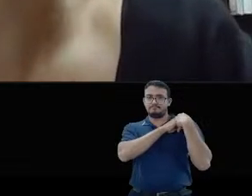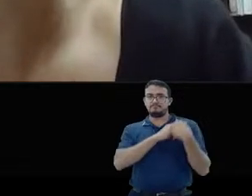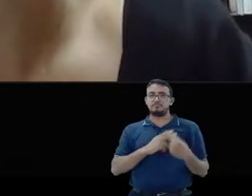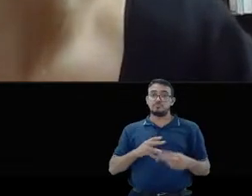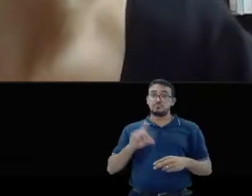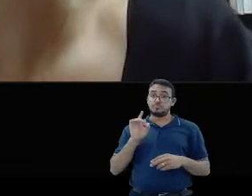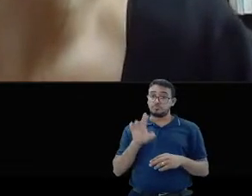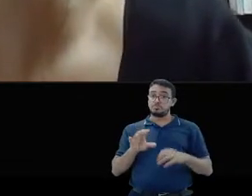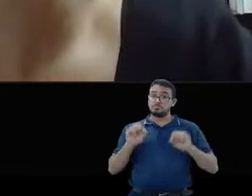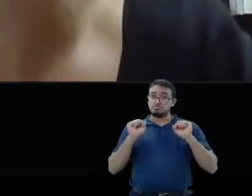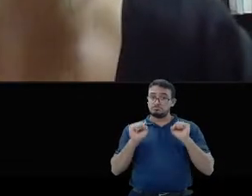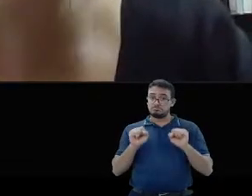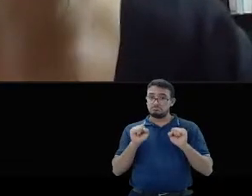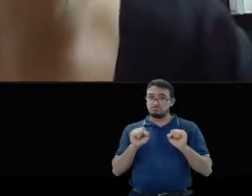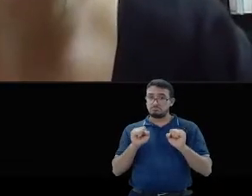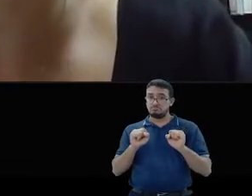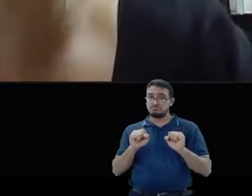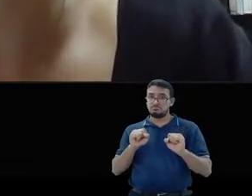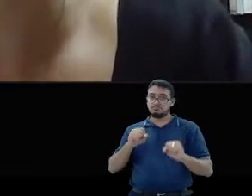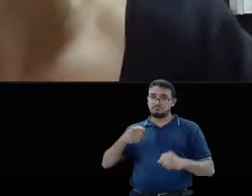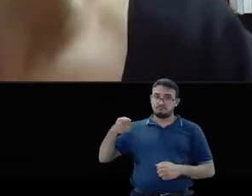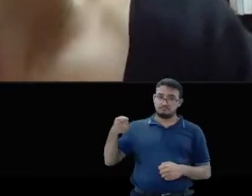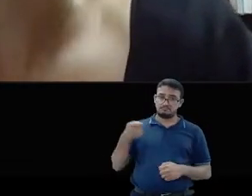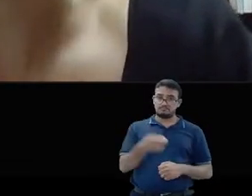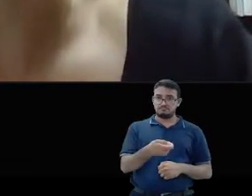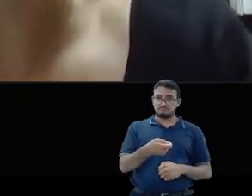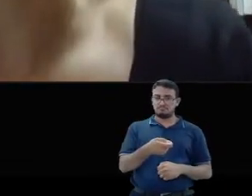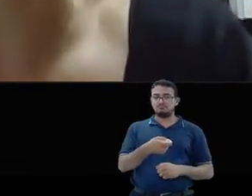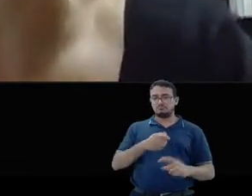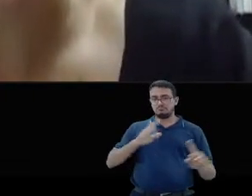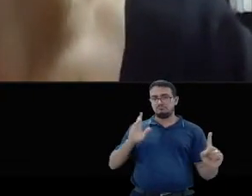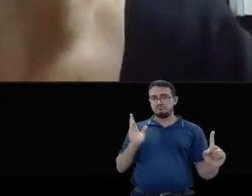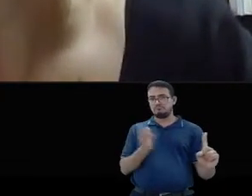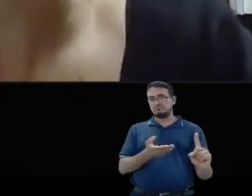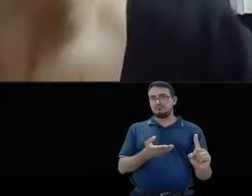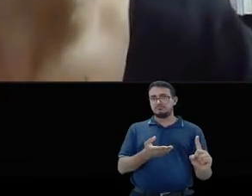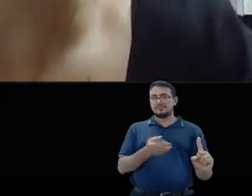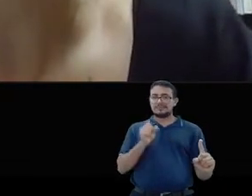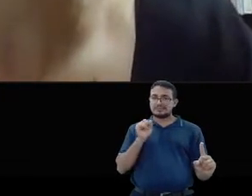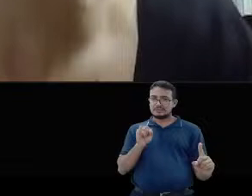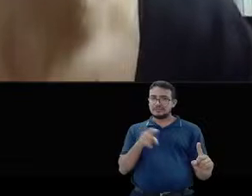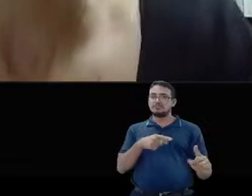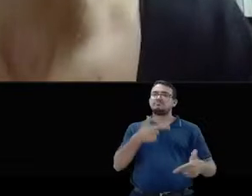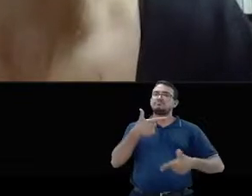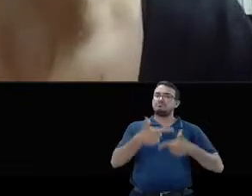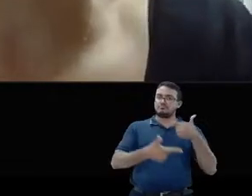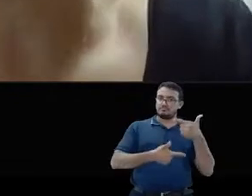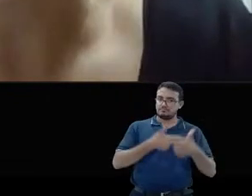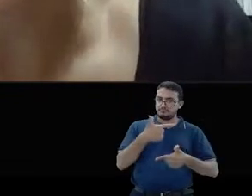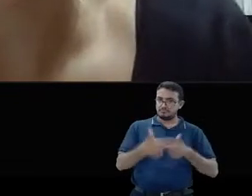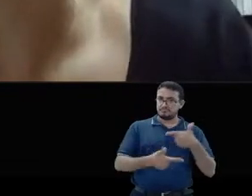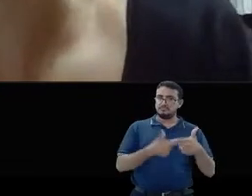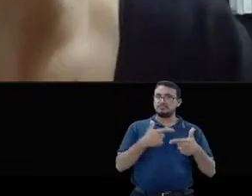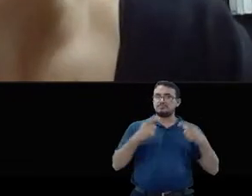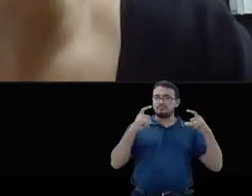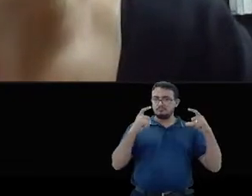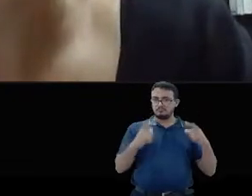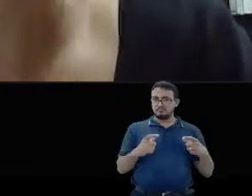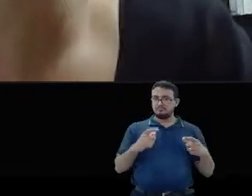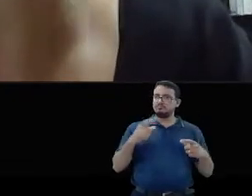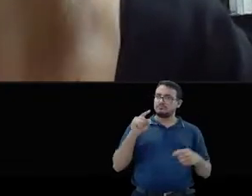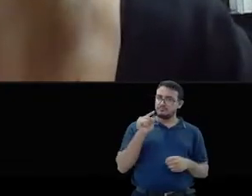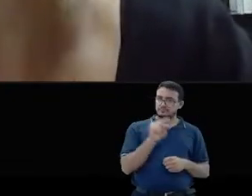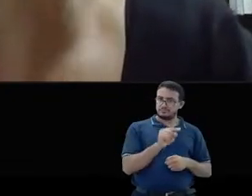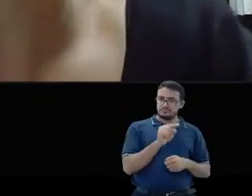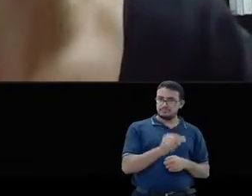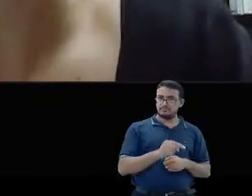ao tomador durante a prestação de serviços, né, naquele local. Né? Então, aqui, né, é incontroverso que